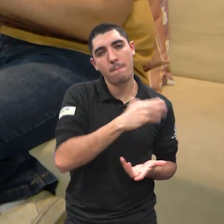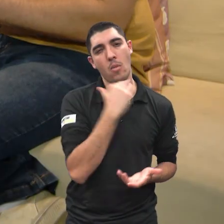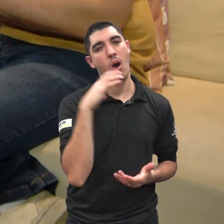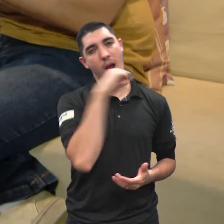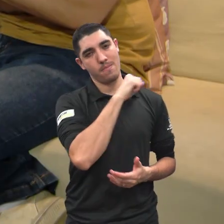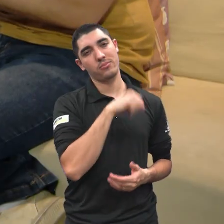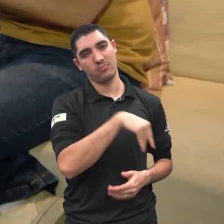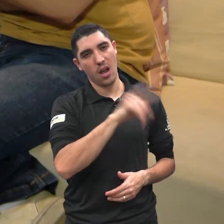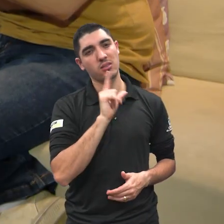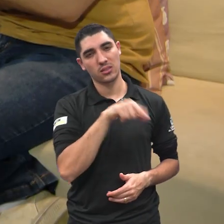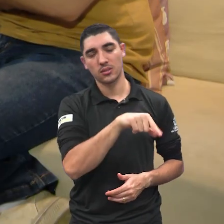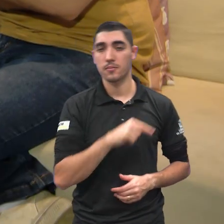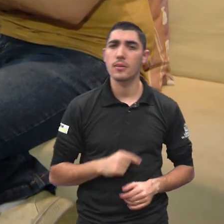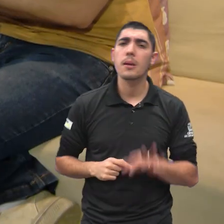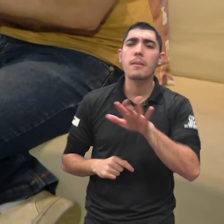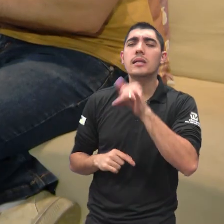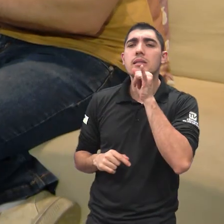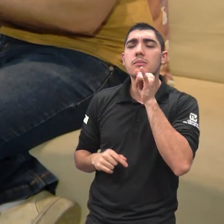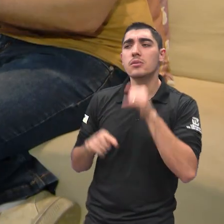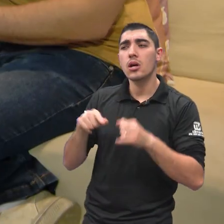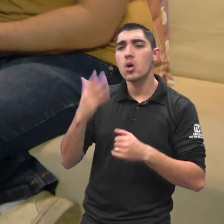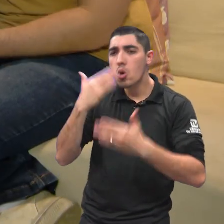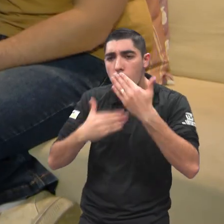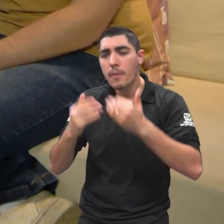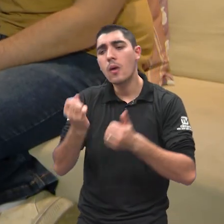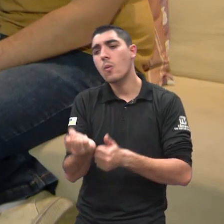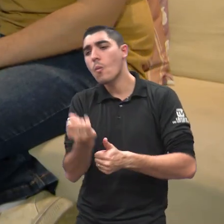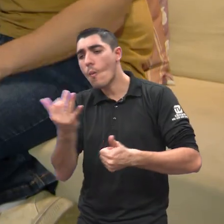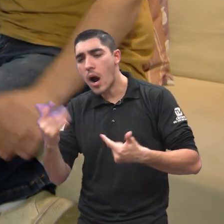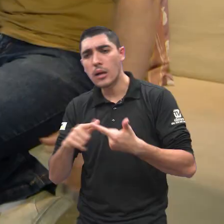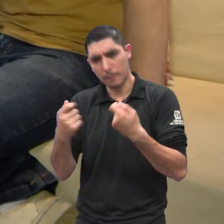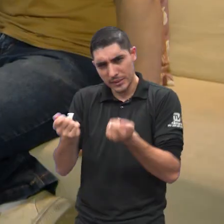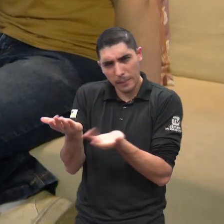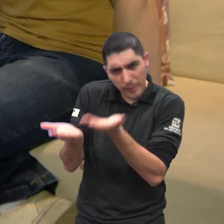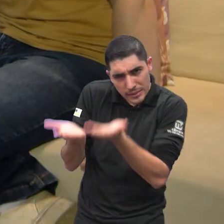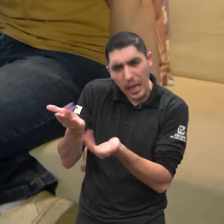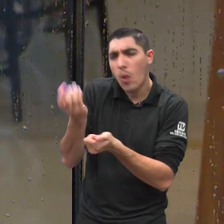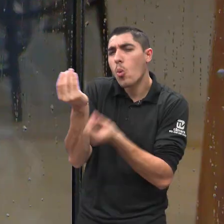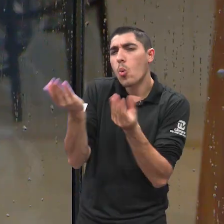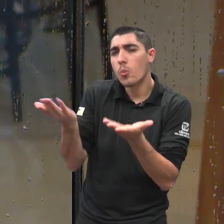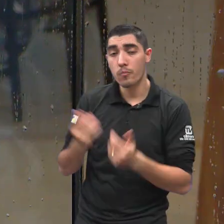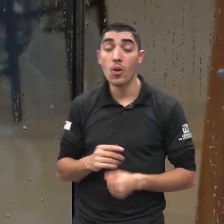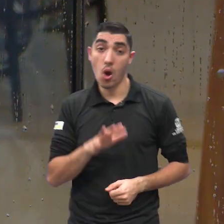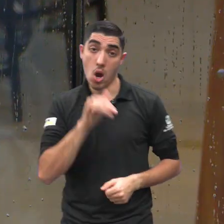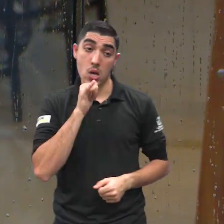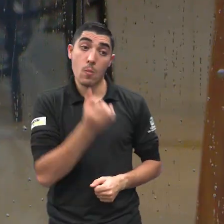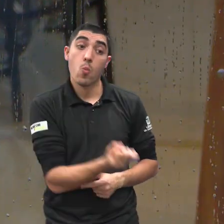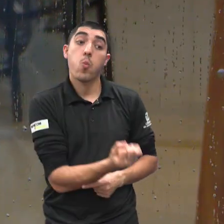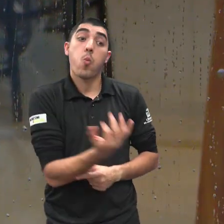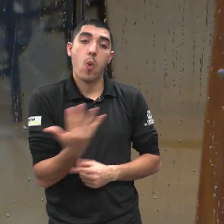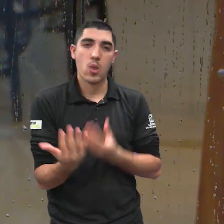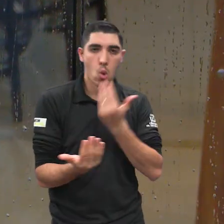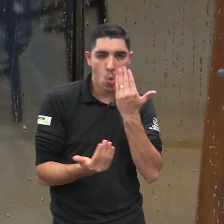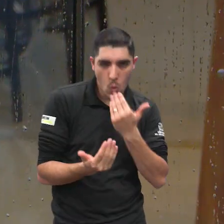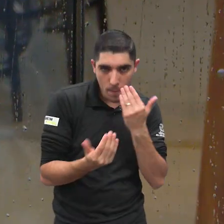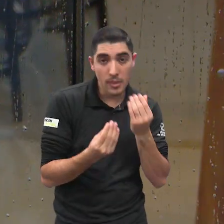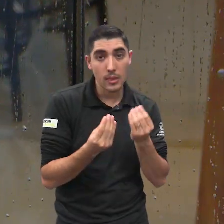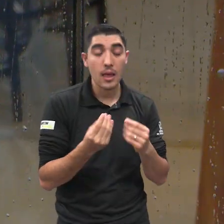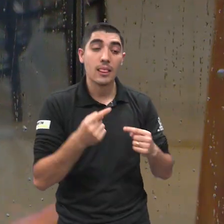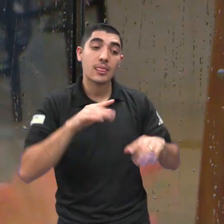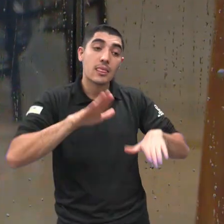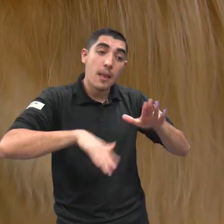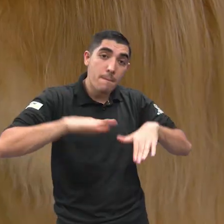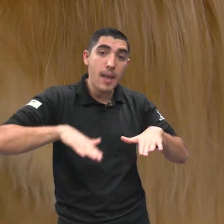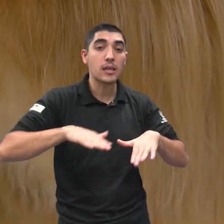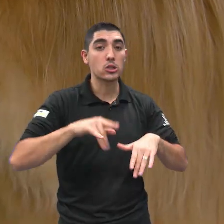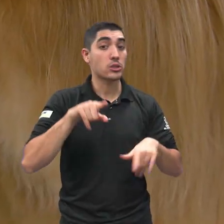estabelecer um horário para o cachorro comer ao longo do dia? Quantidade mesmo, pesar? Como é que é? Olha, a quantidade normalmente ela tá muito descrita